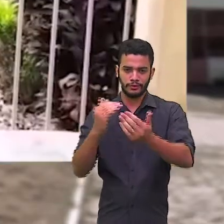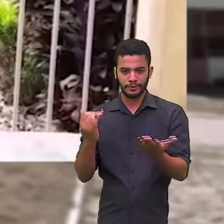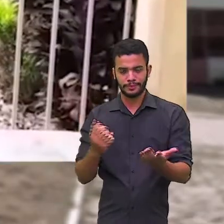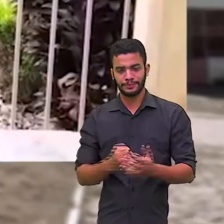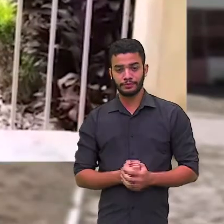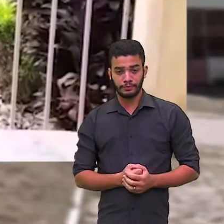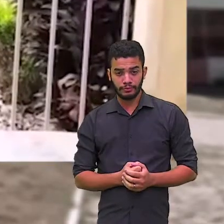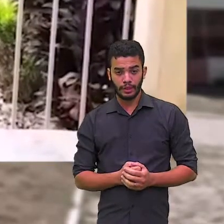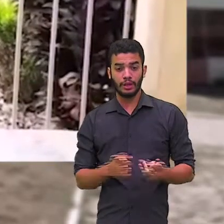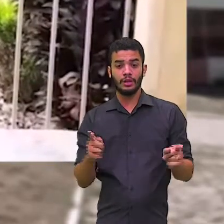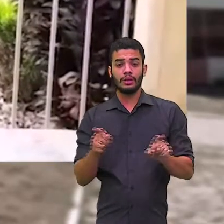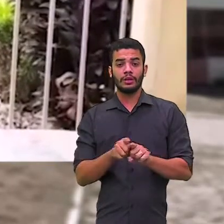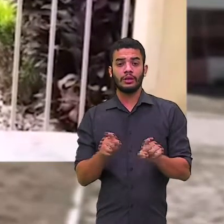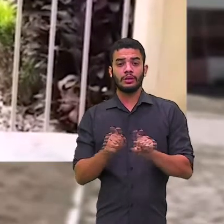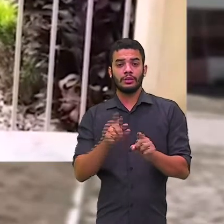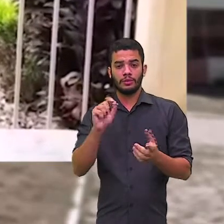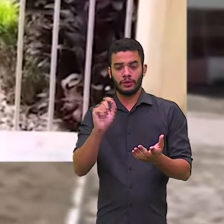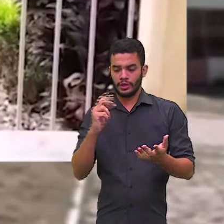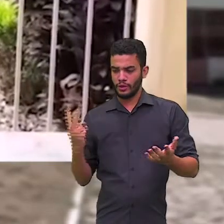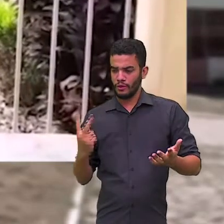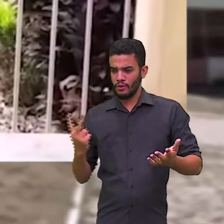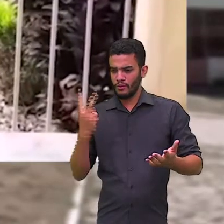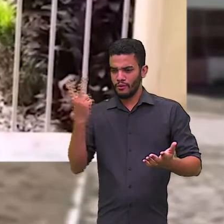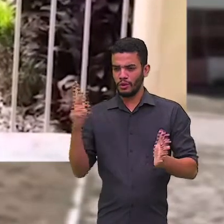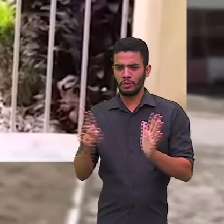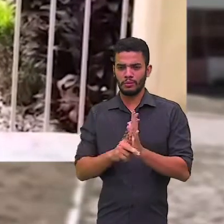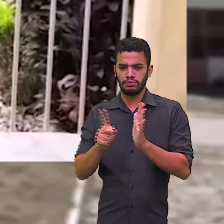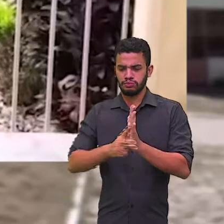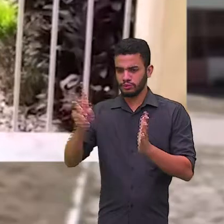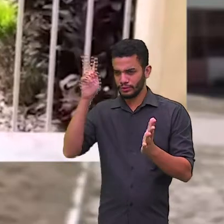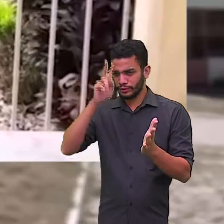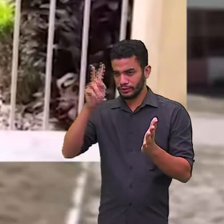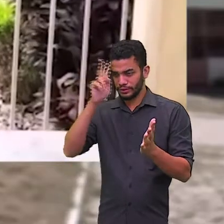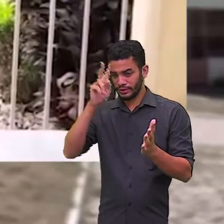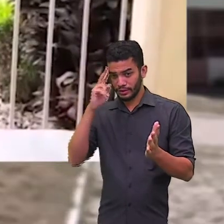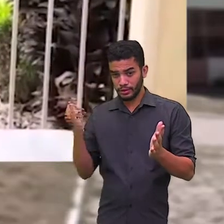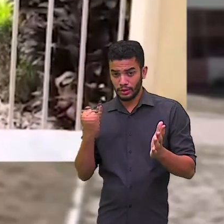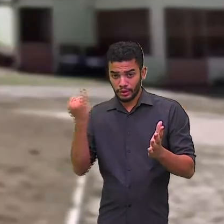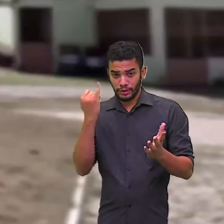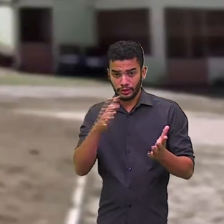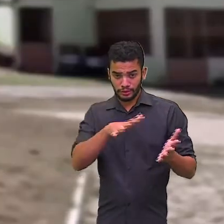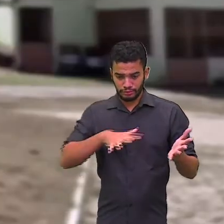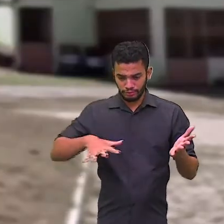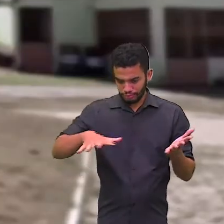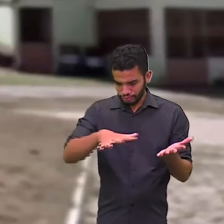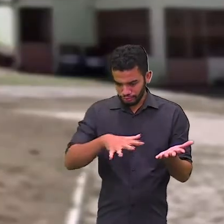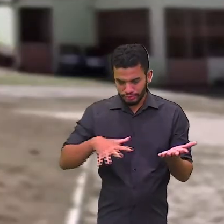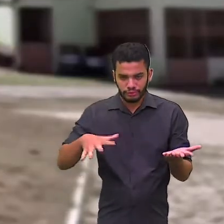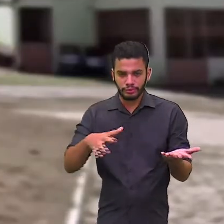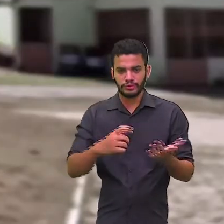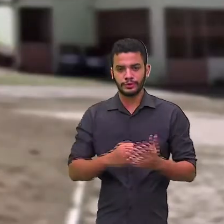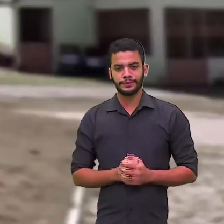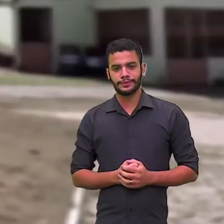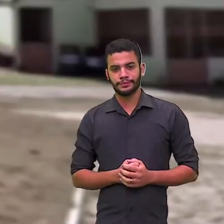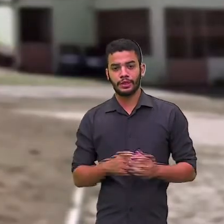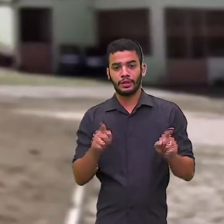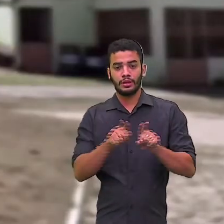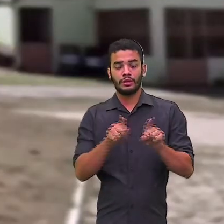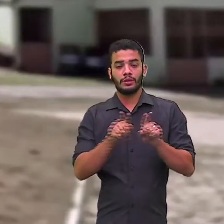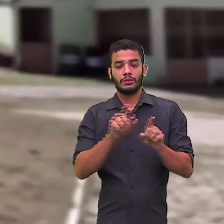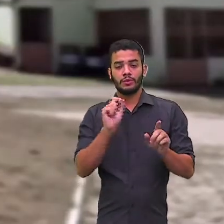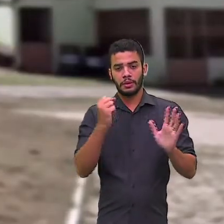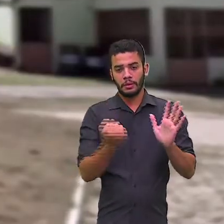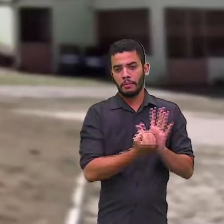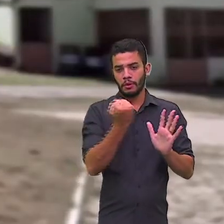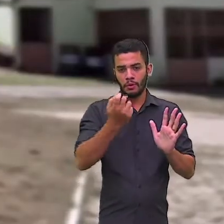Tudo aquilo que tem um valor histórico, seja no seu país, na sua região ou na sua comunidade. Patrimônio cultural é o